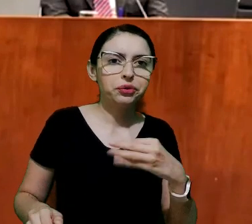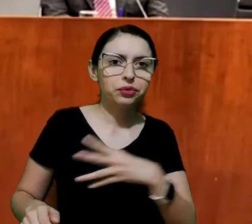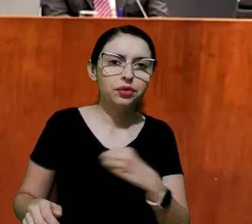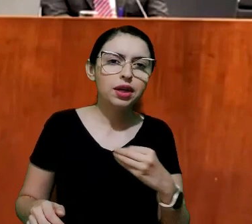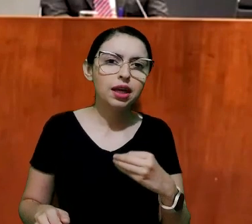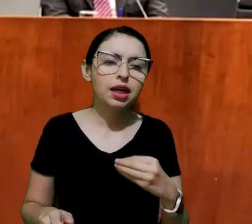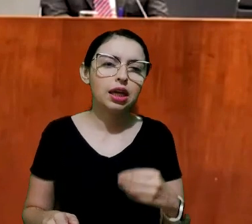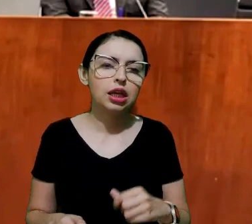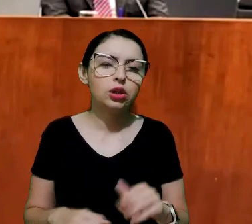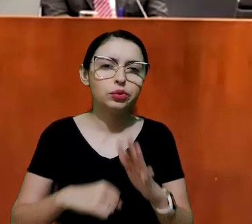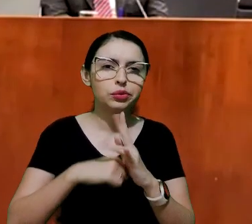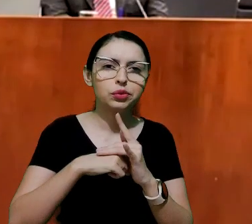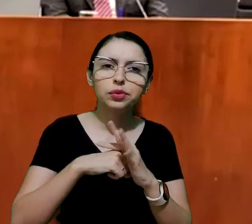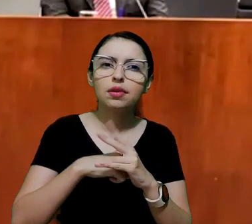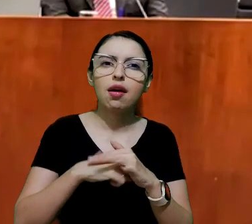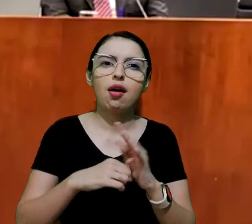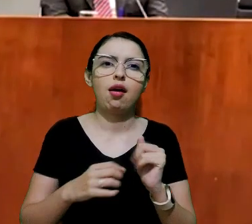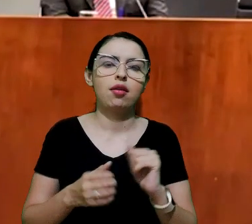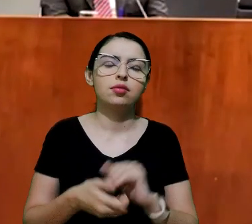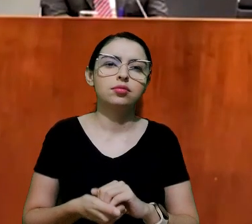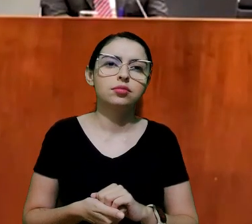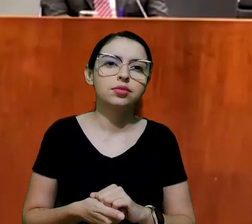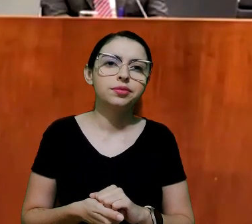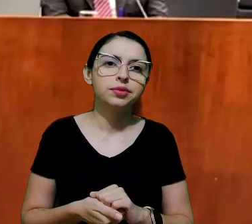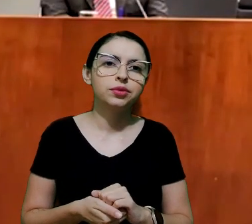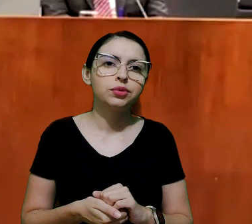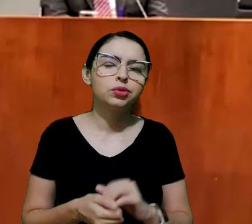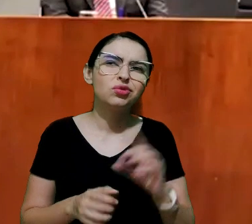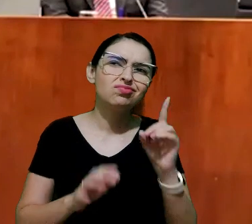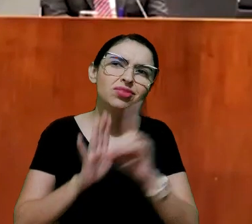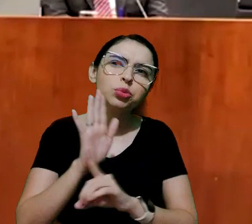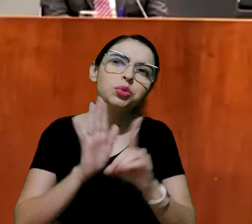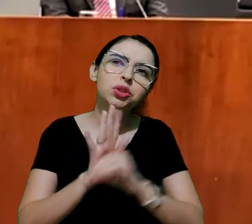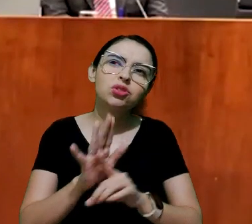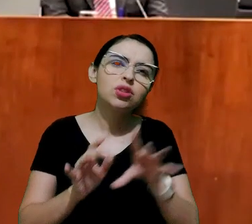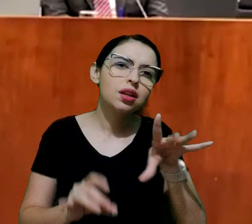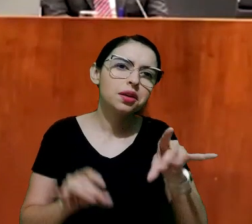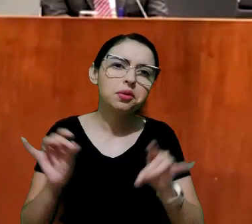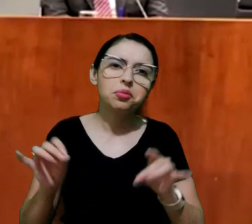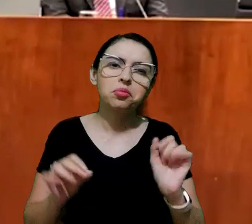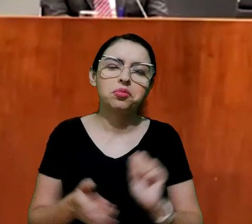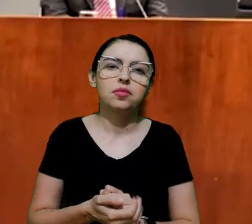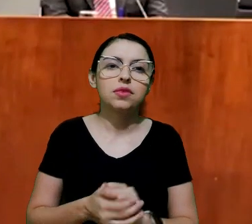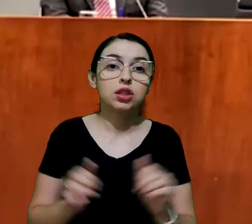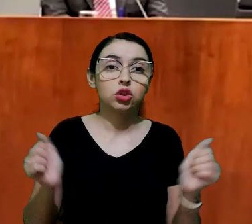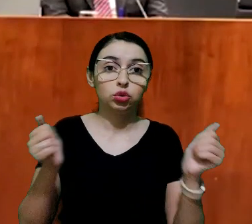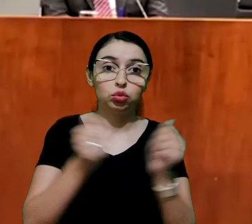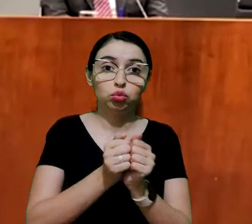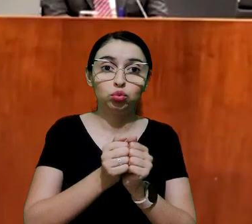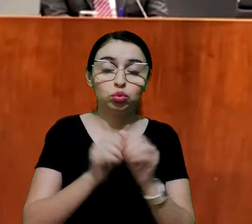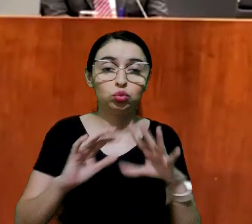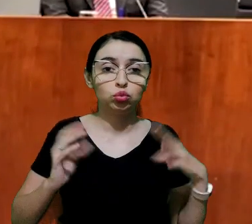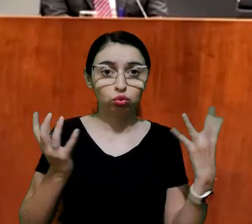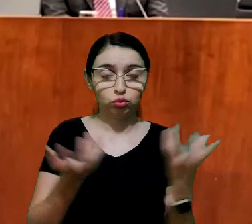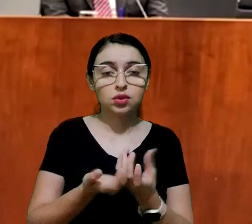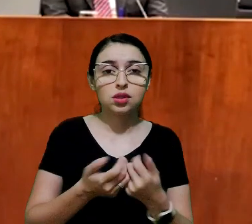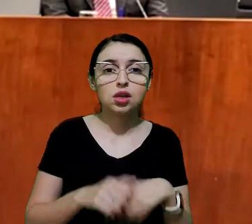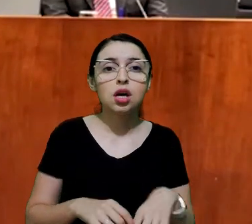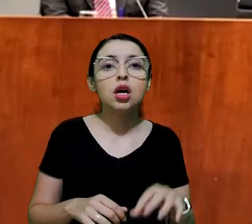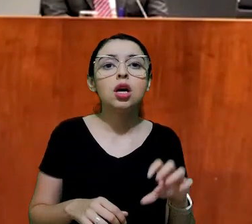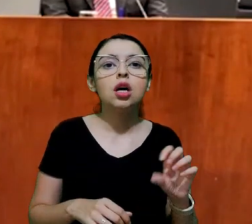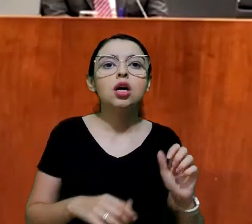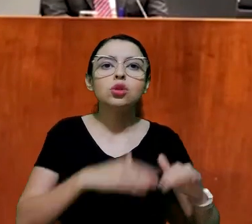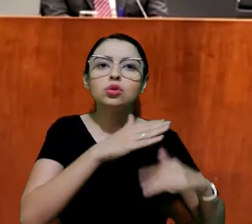quanto ela influencia em vários pontos do direito, notadamente nos que nos reúne hoje aqui, no direito sucessório, né? Entre